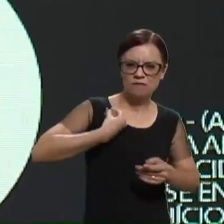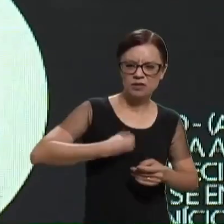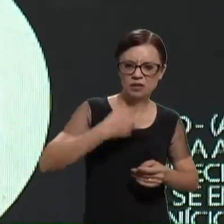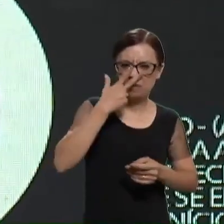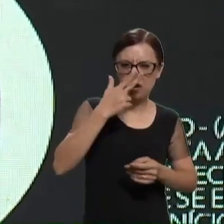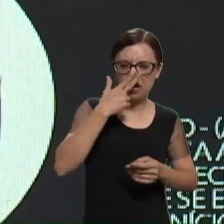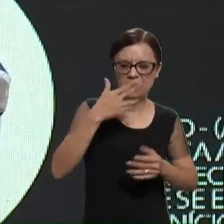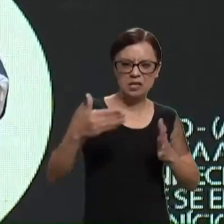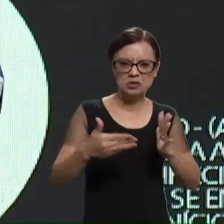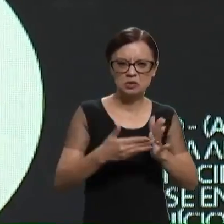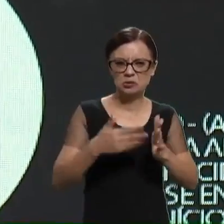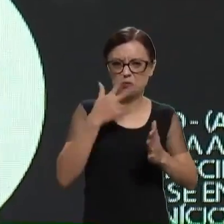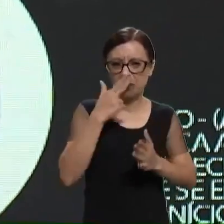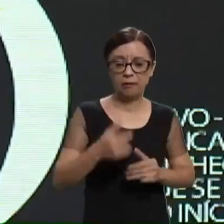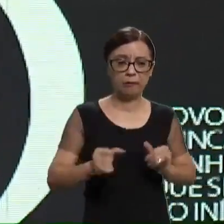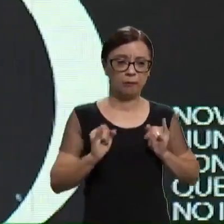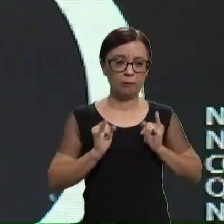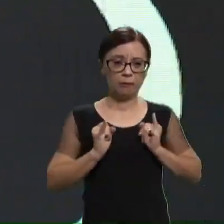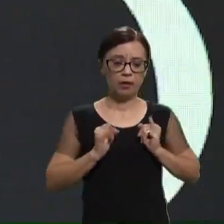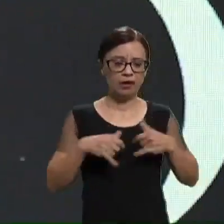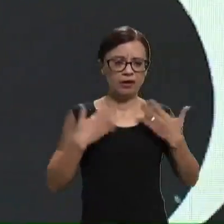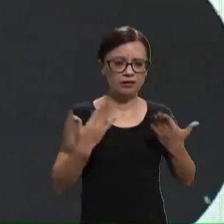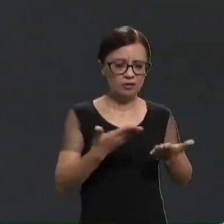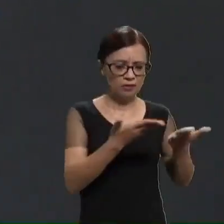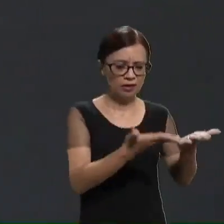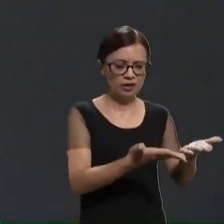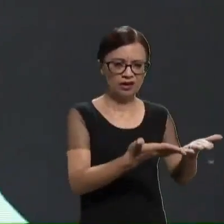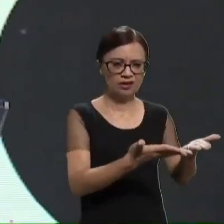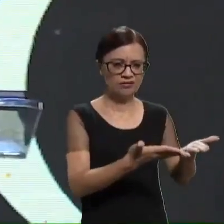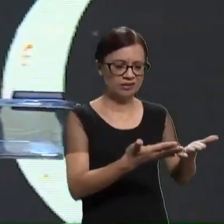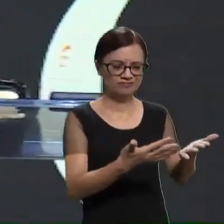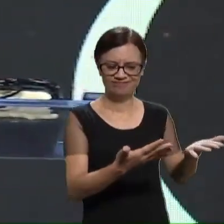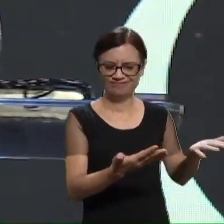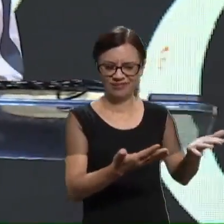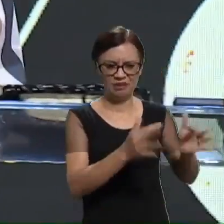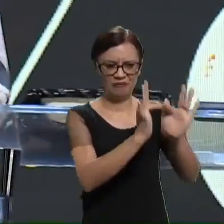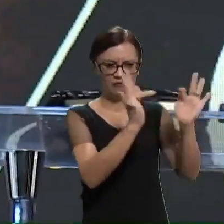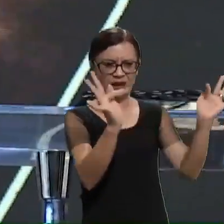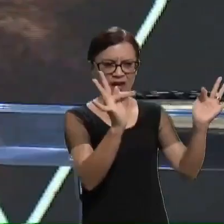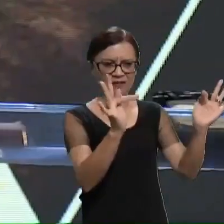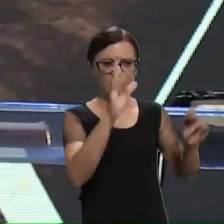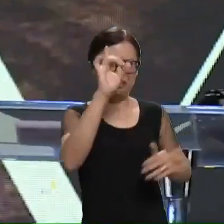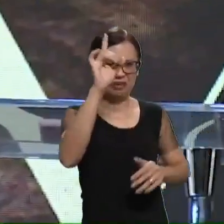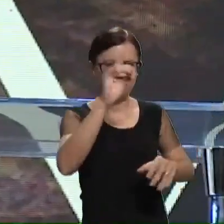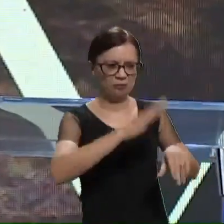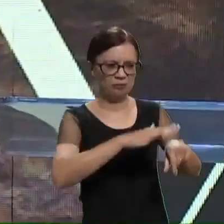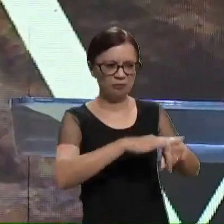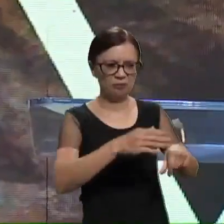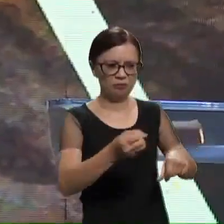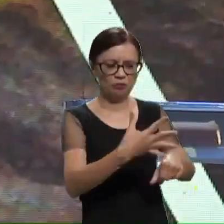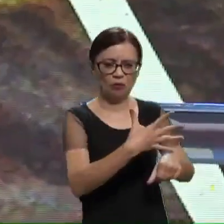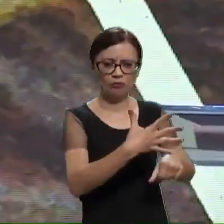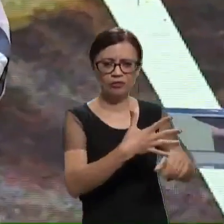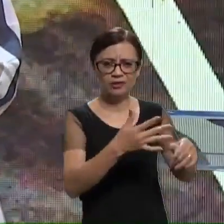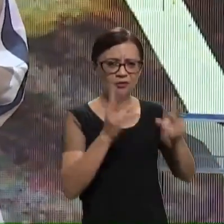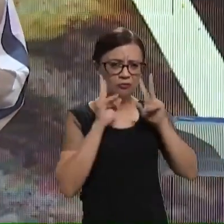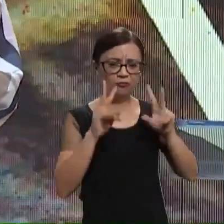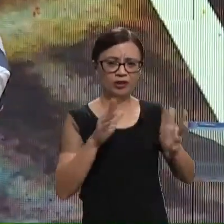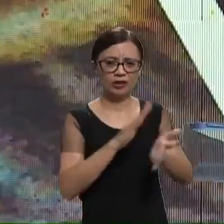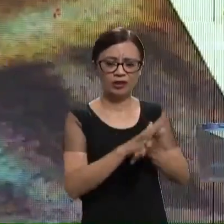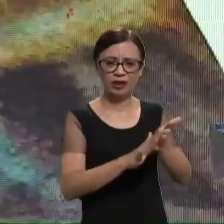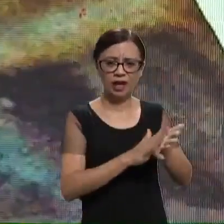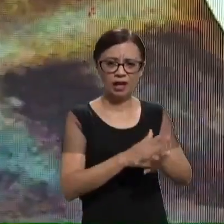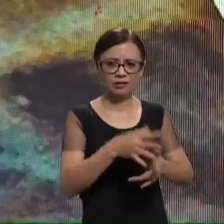às vezes parecem inertes. Então ele fica incomodado com a frase: Deus está fazendo algo novo, quando ele não